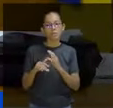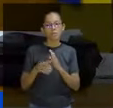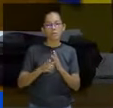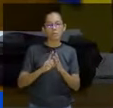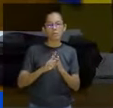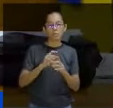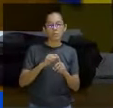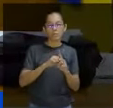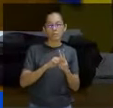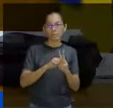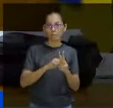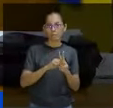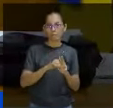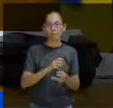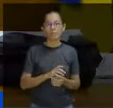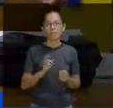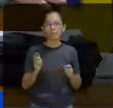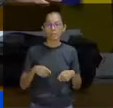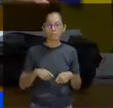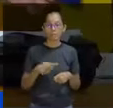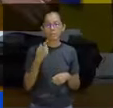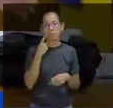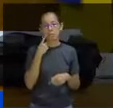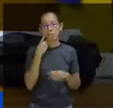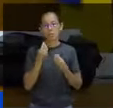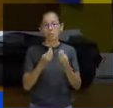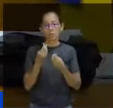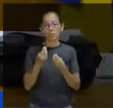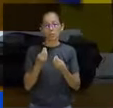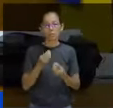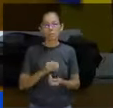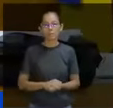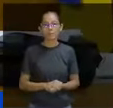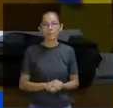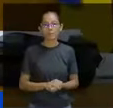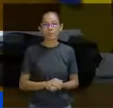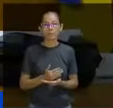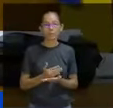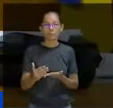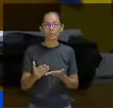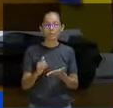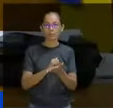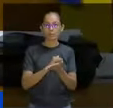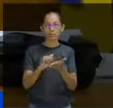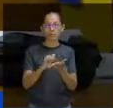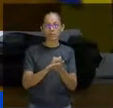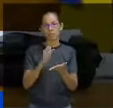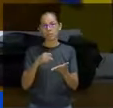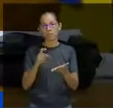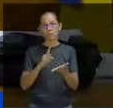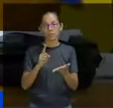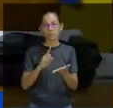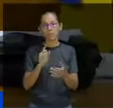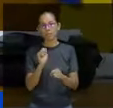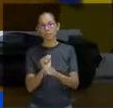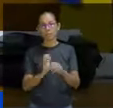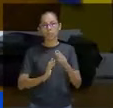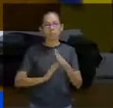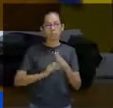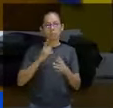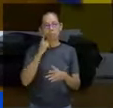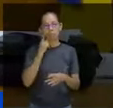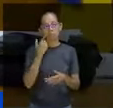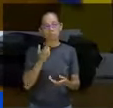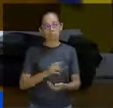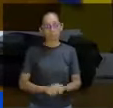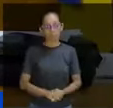vencimento, aí a OAB, ela abre lá para recolher a lista dos